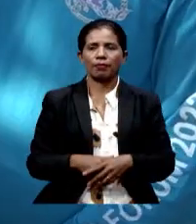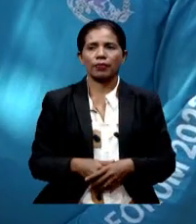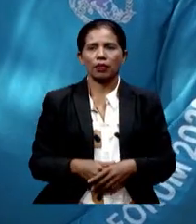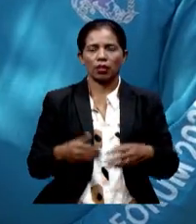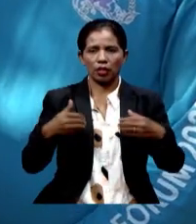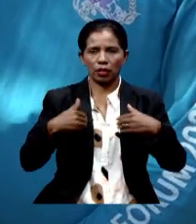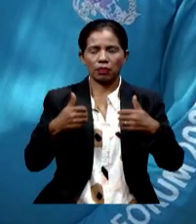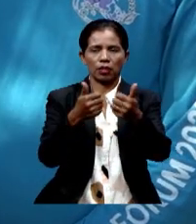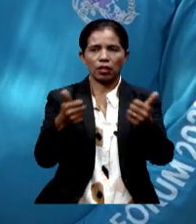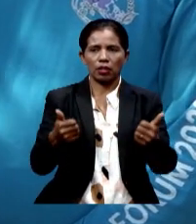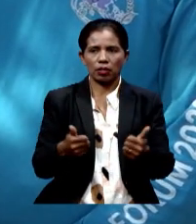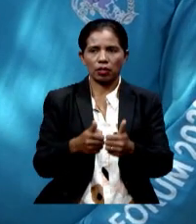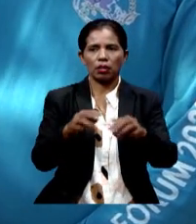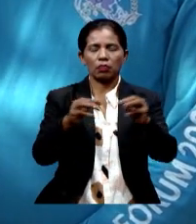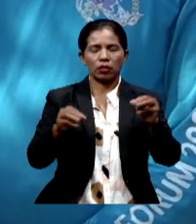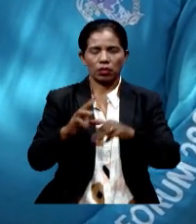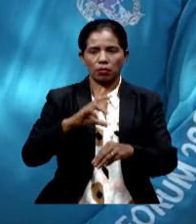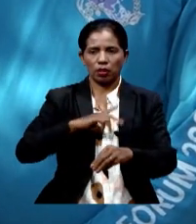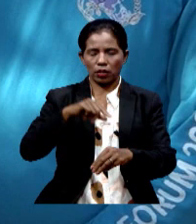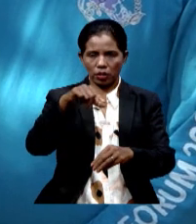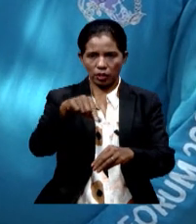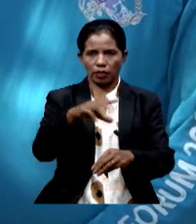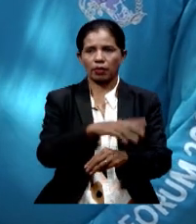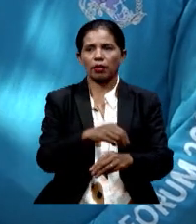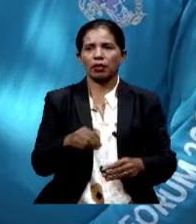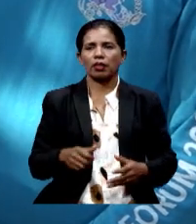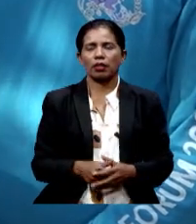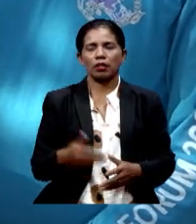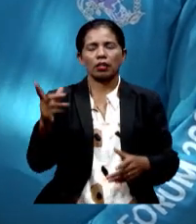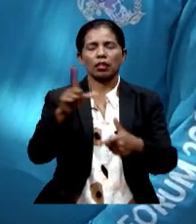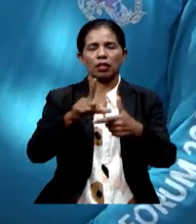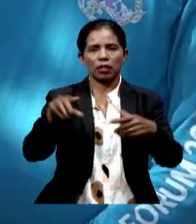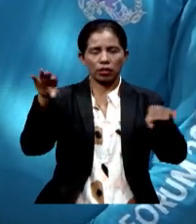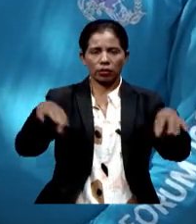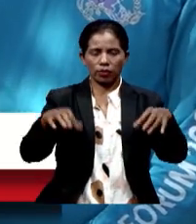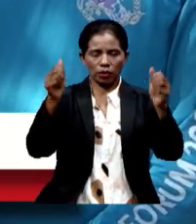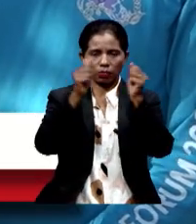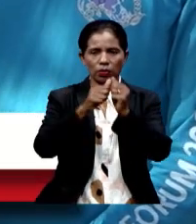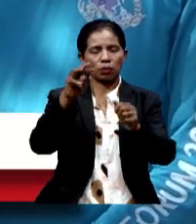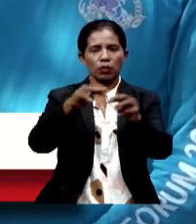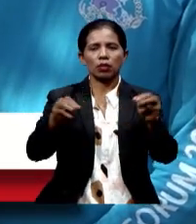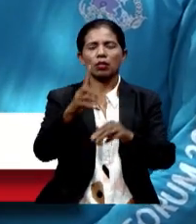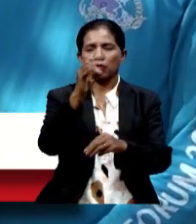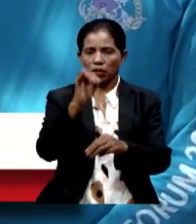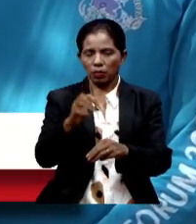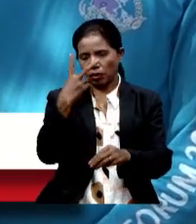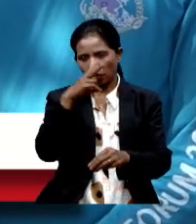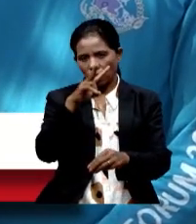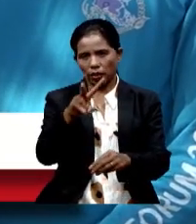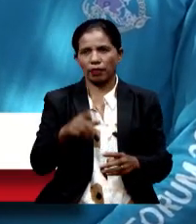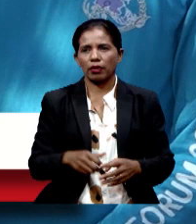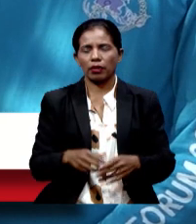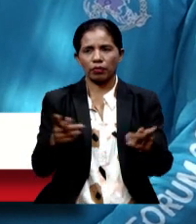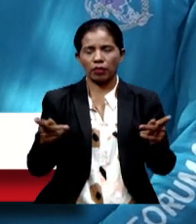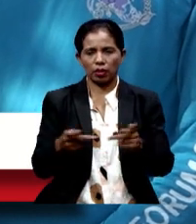administrador município Liquiçá. Ia na linha de coordenação do Dili, município Dili, para ter fato